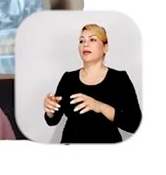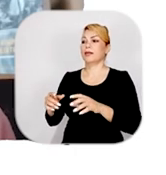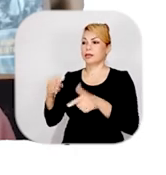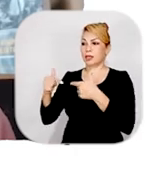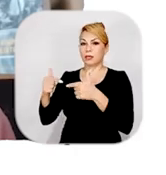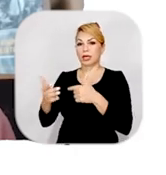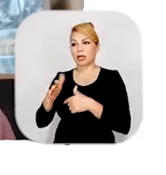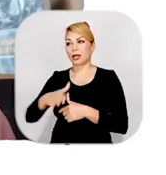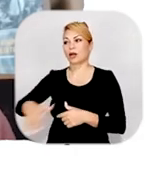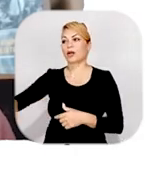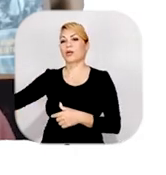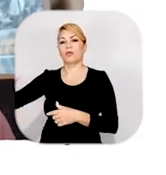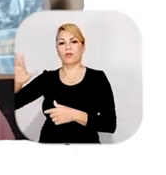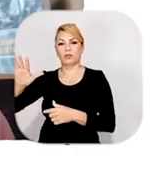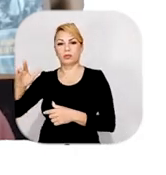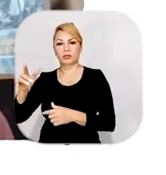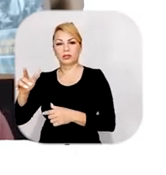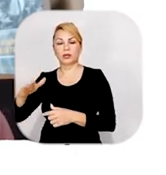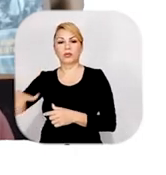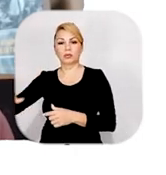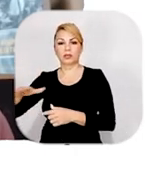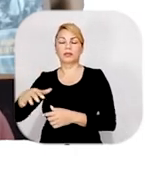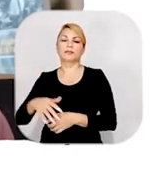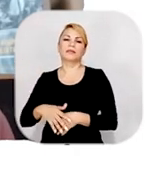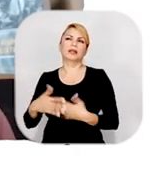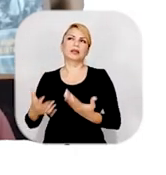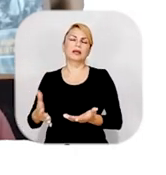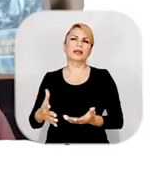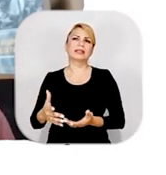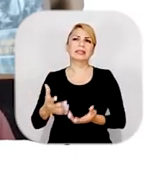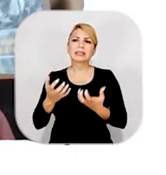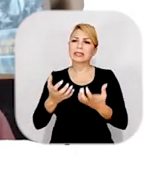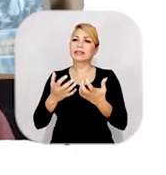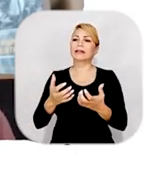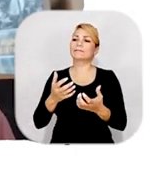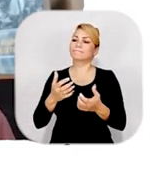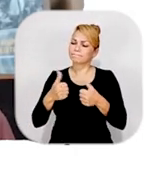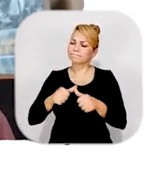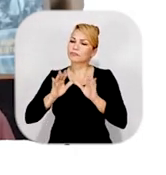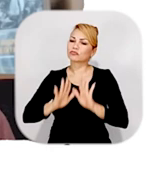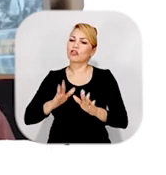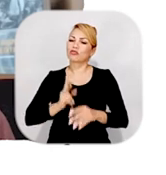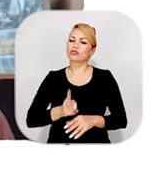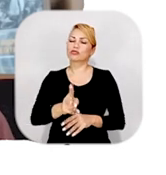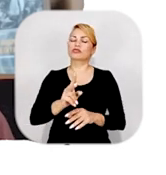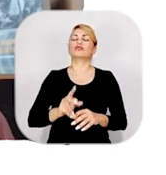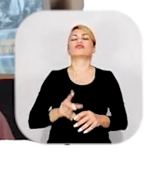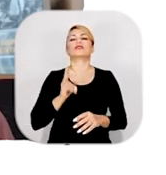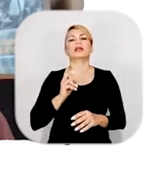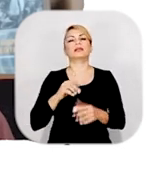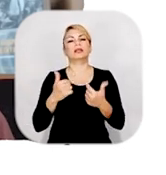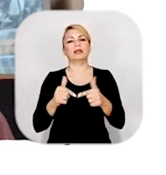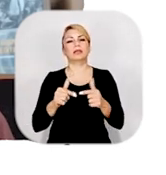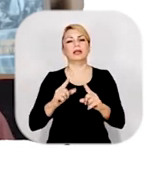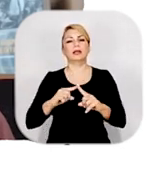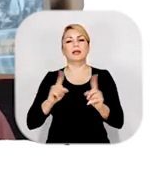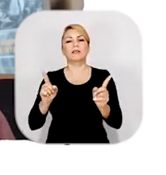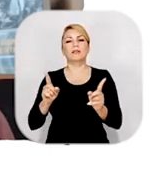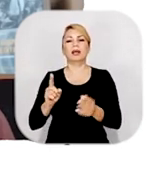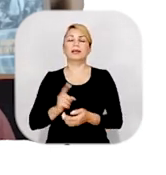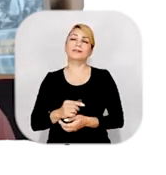época, logo quando ele estava embarcando, ele já estava no navio, e ele soube que teve um decreto que não